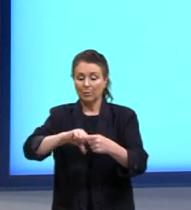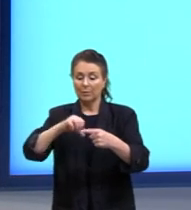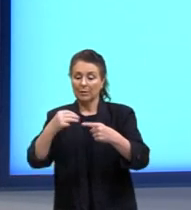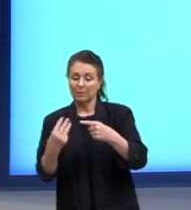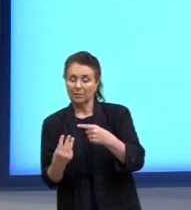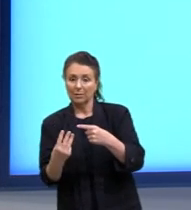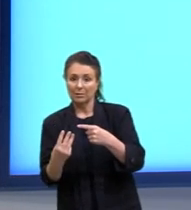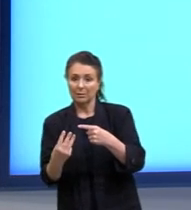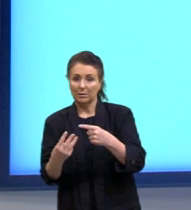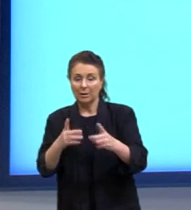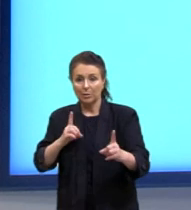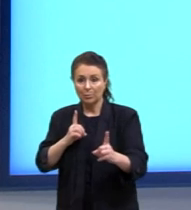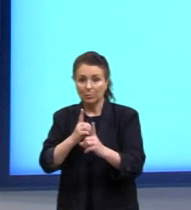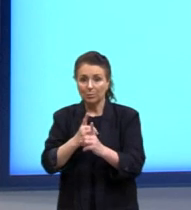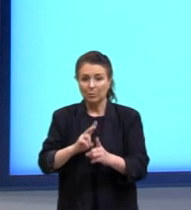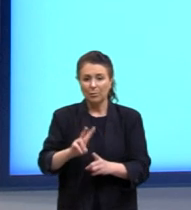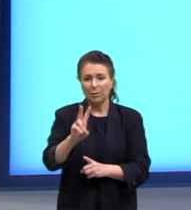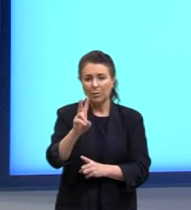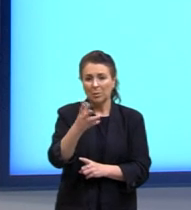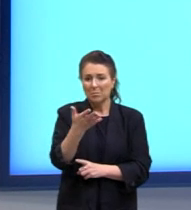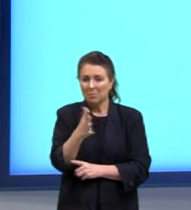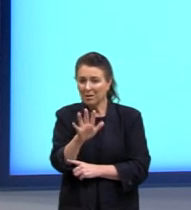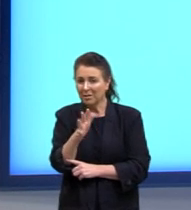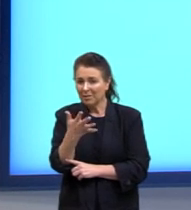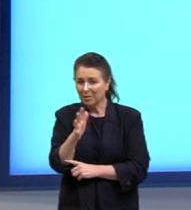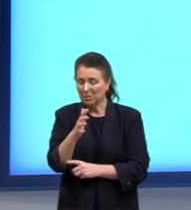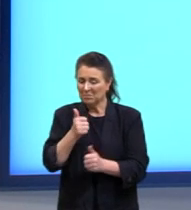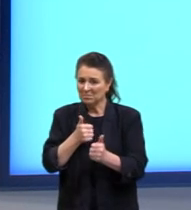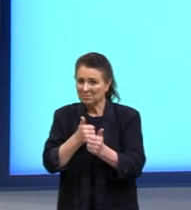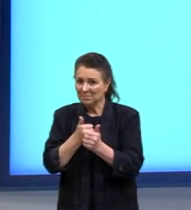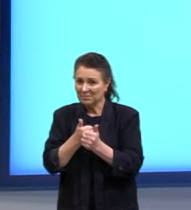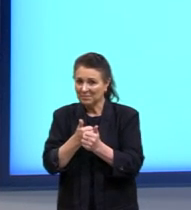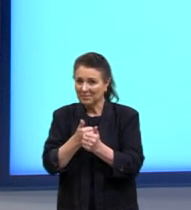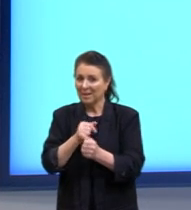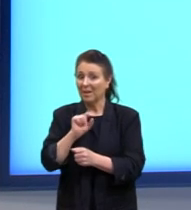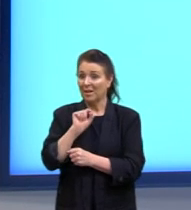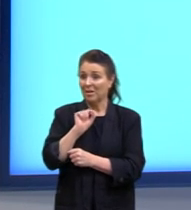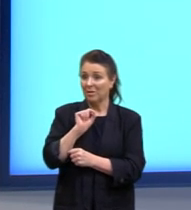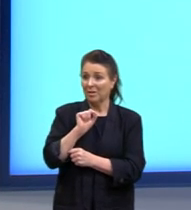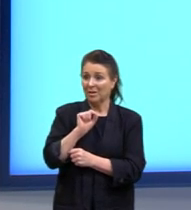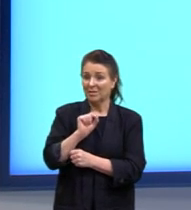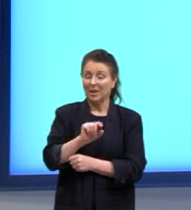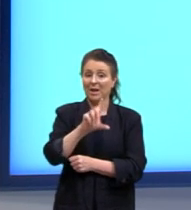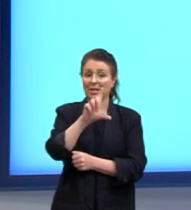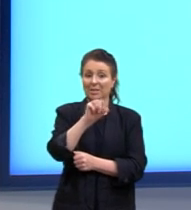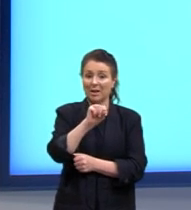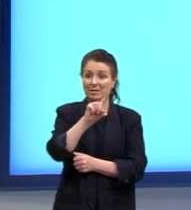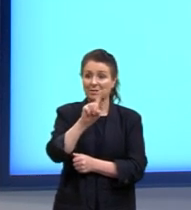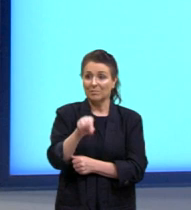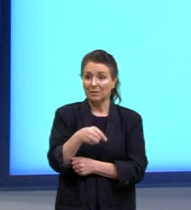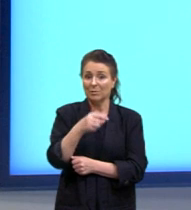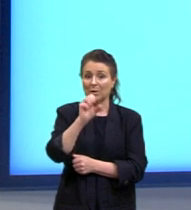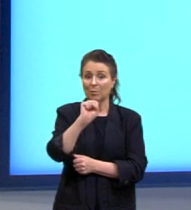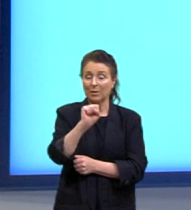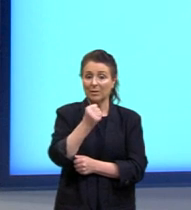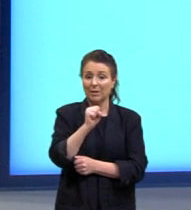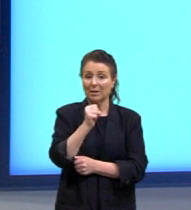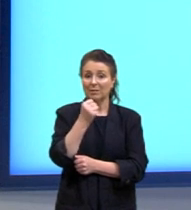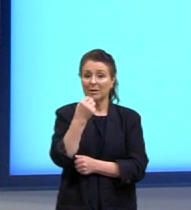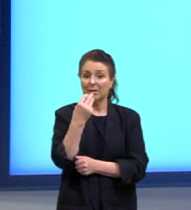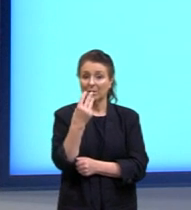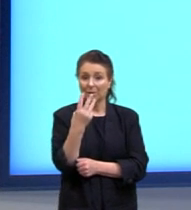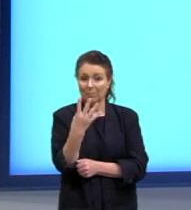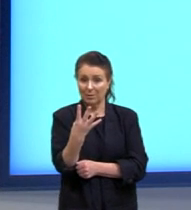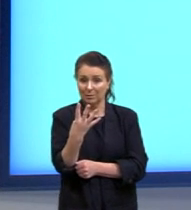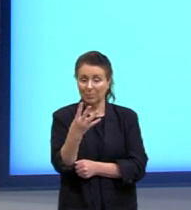tem um valor aproximado né o valor mais próximo ali seria 10,84